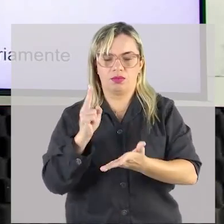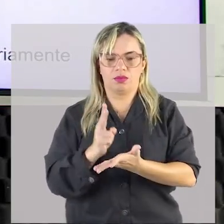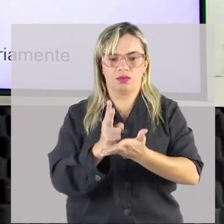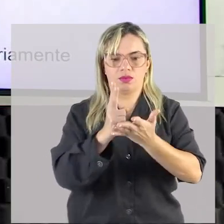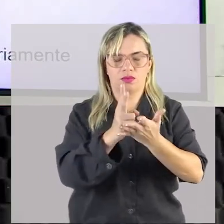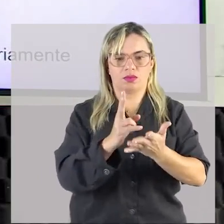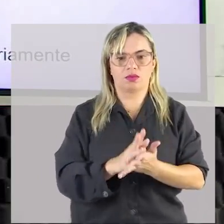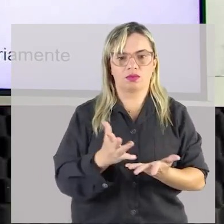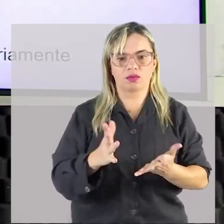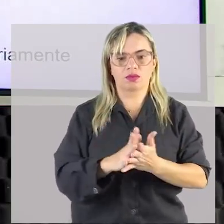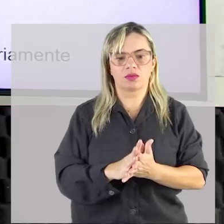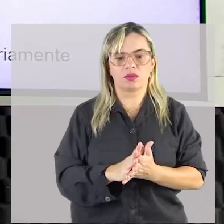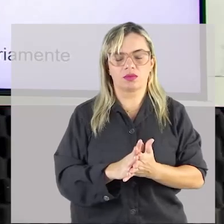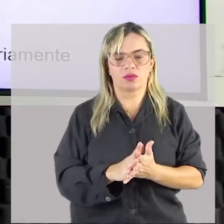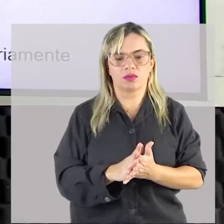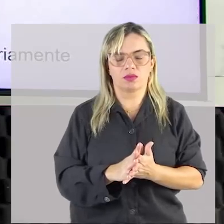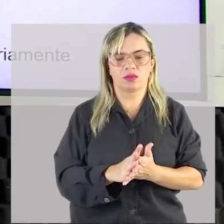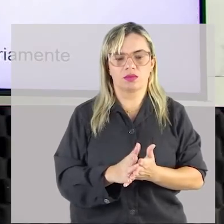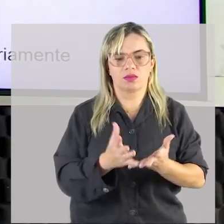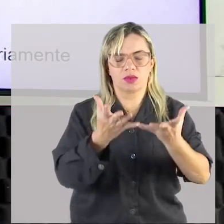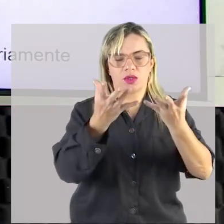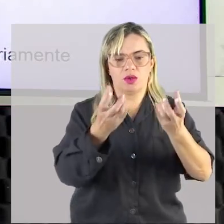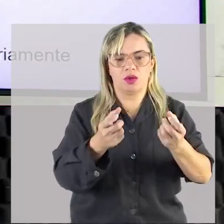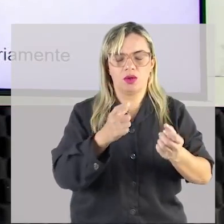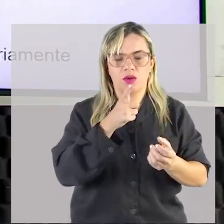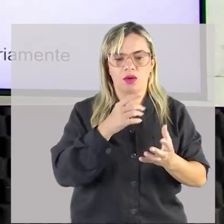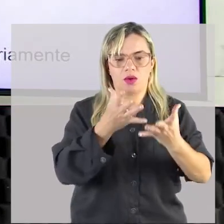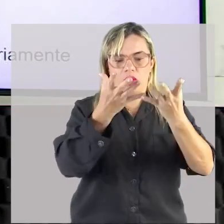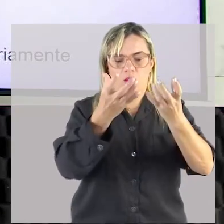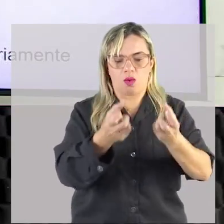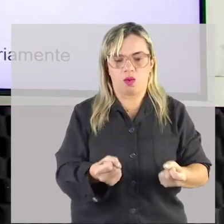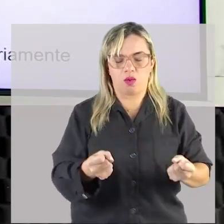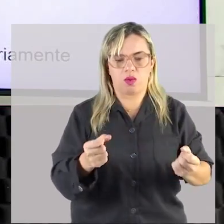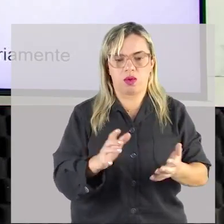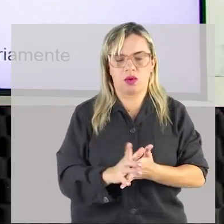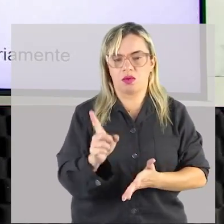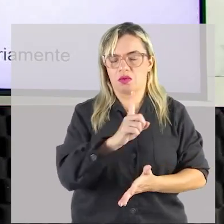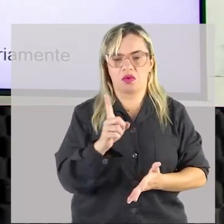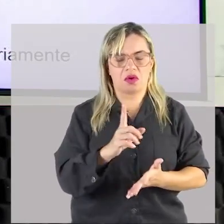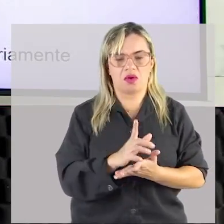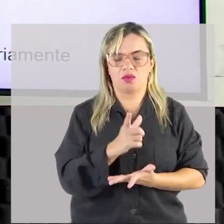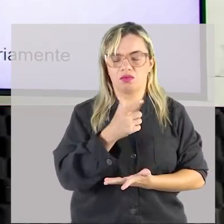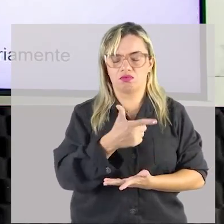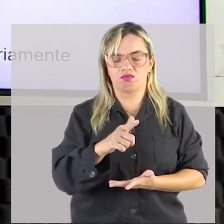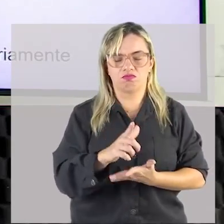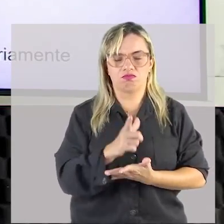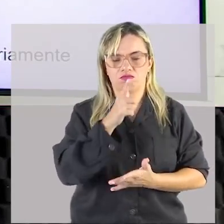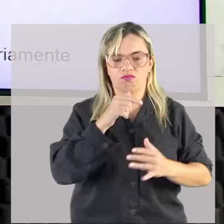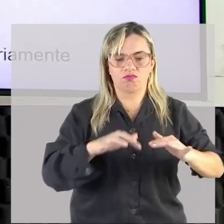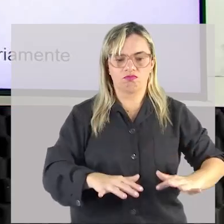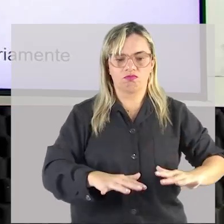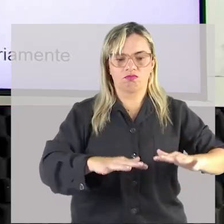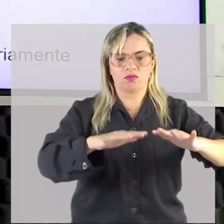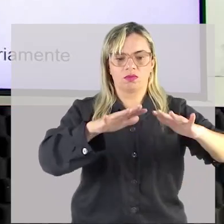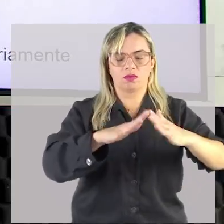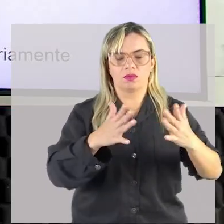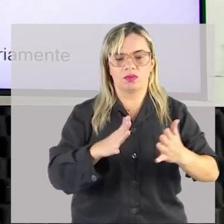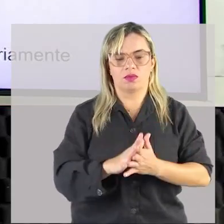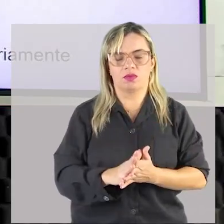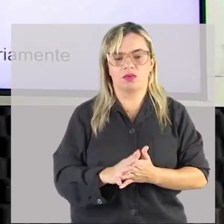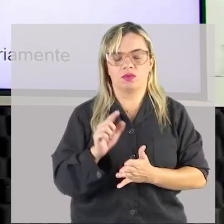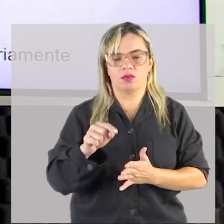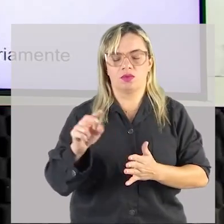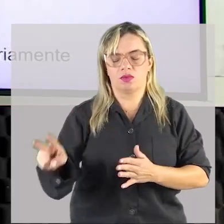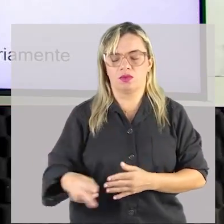seca, vamos dizer assim, né? Quer dizer, não seca, mas não inundada, não tem essa dinâmica de inundação. Uma que